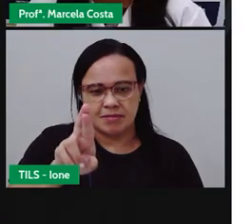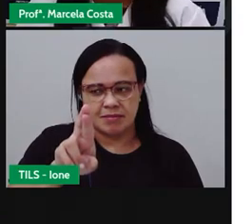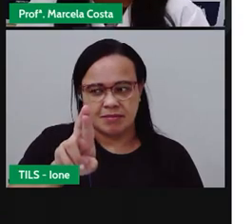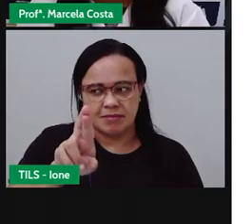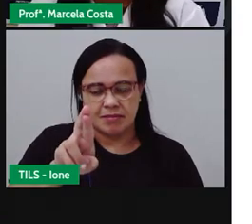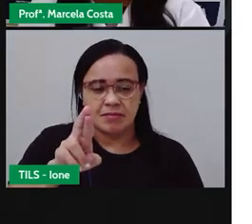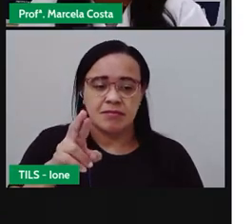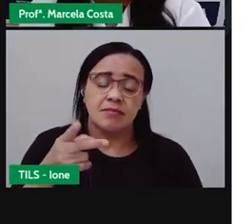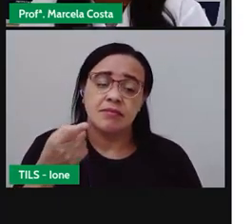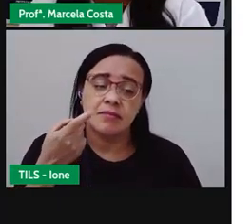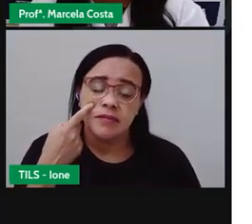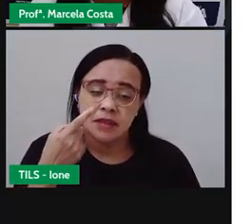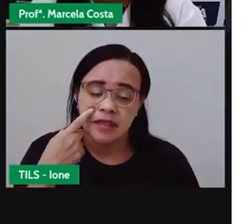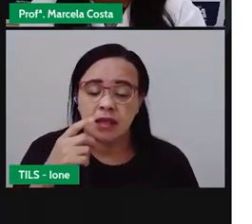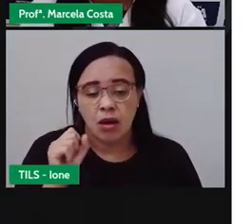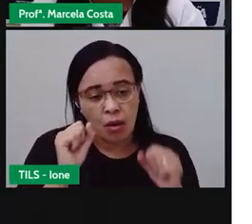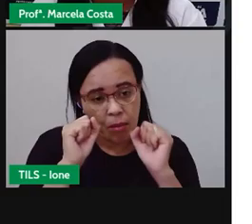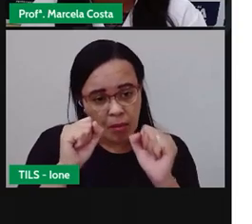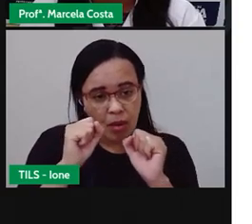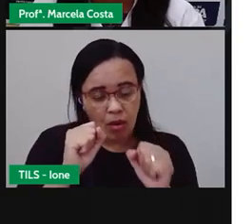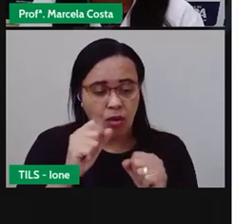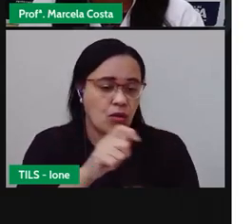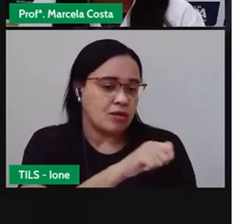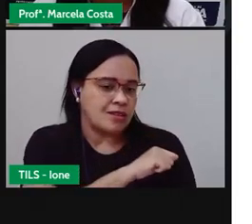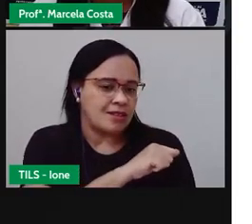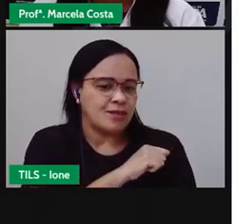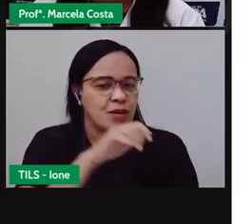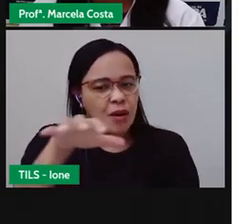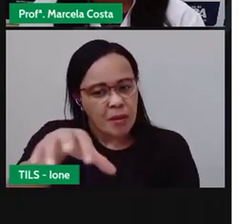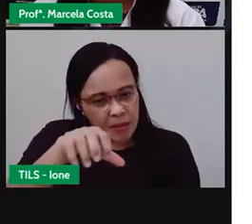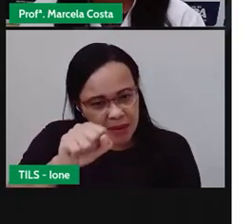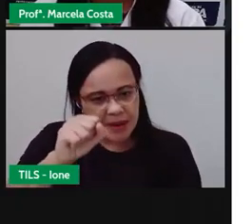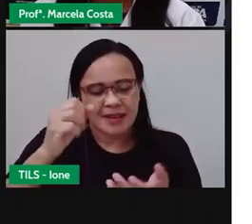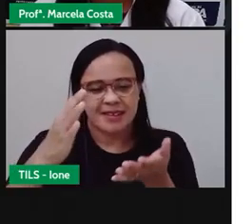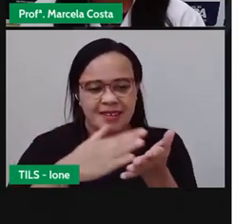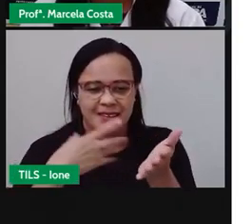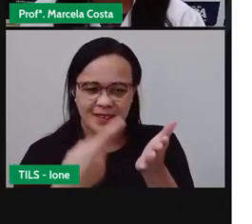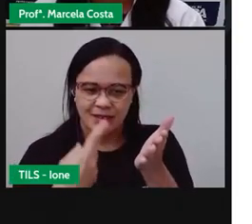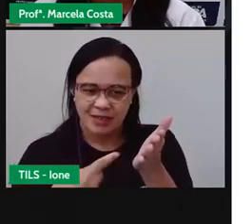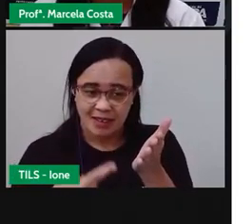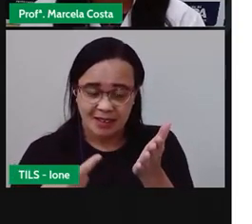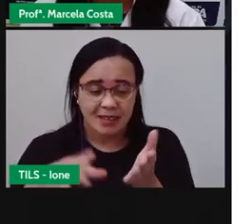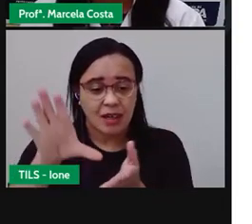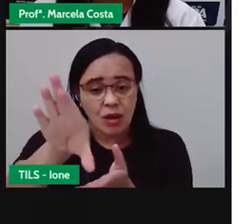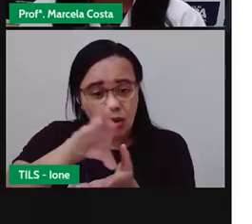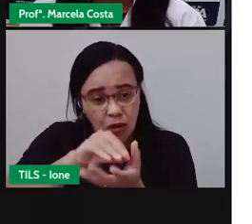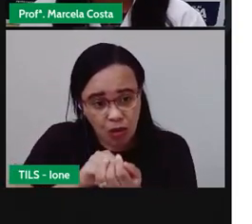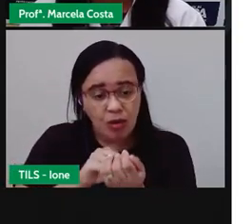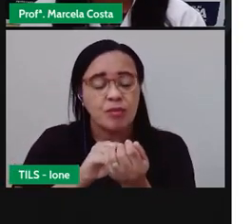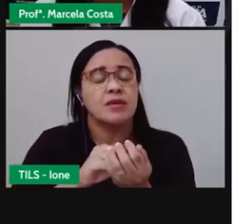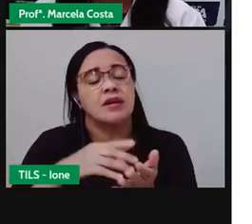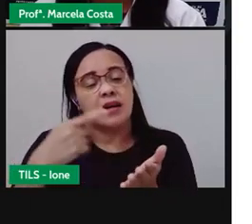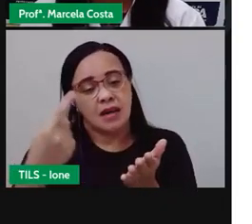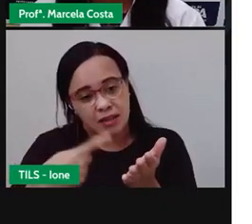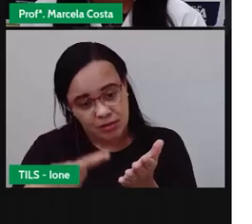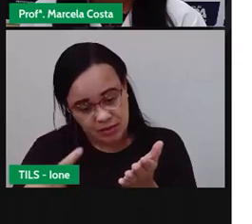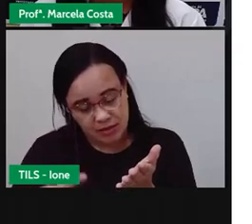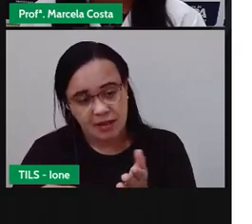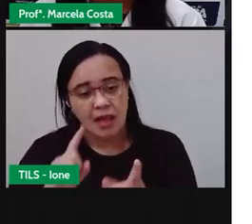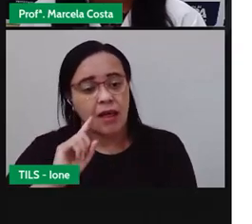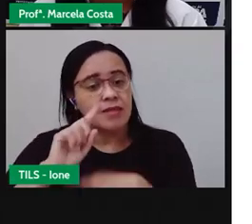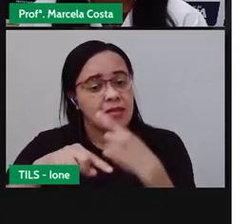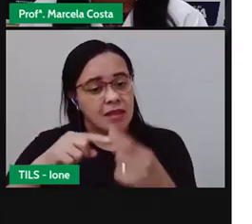Vocês podem pegar agora, crianças, o caderno para copiar esse trava-língua no caderno e ir marcando a